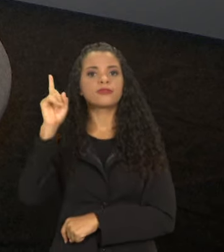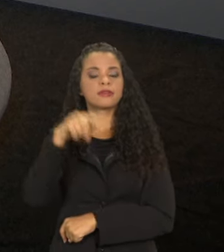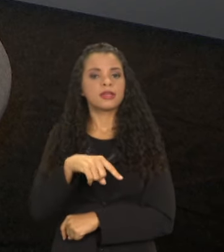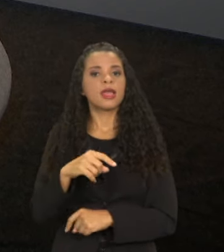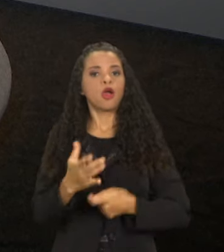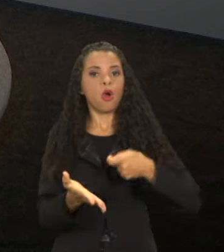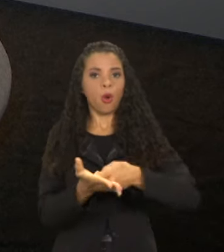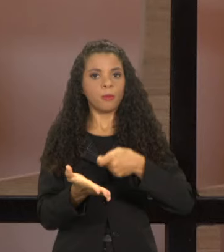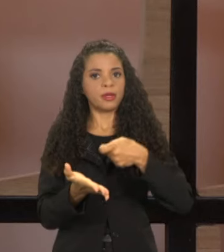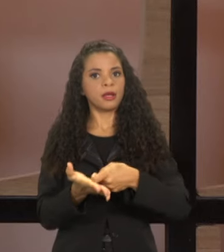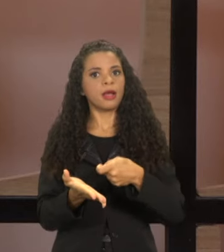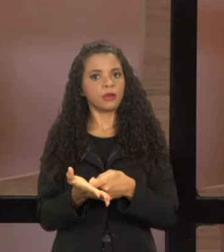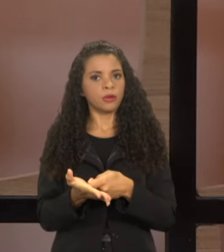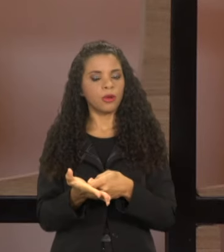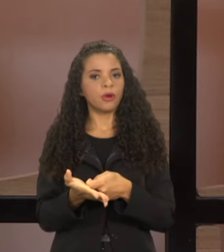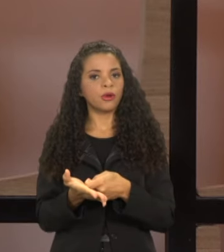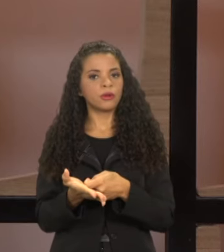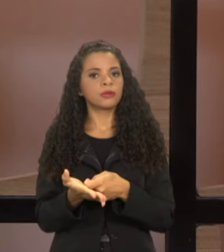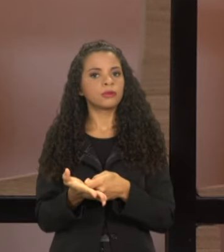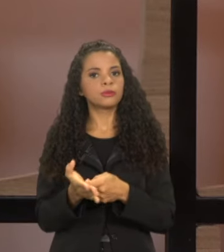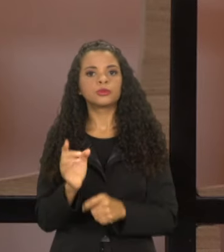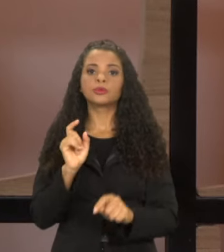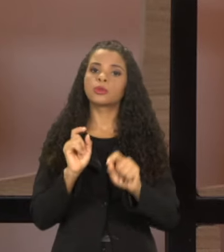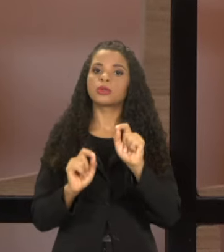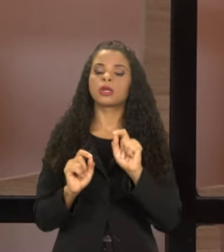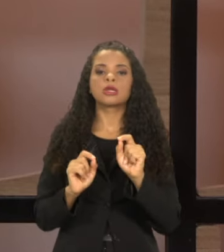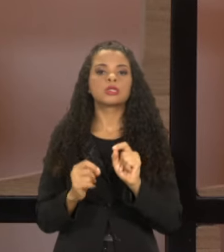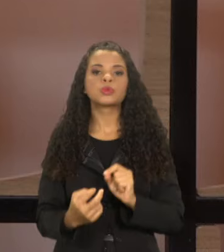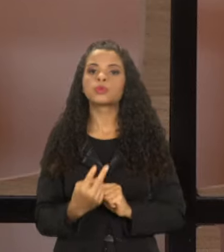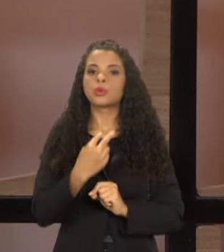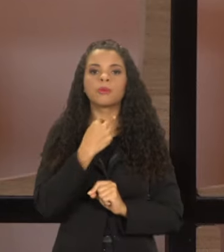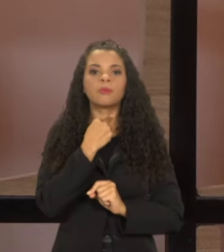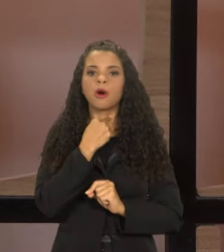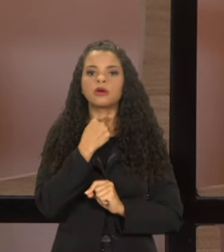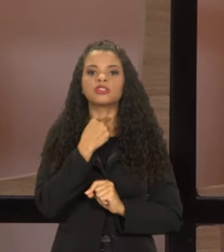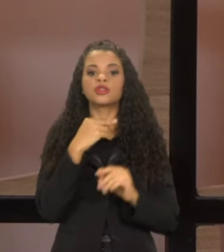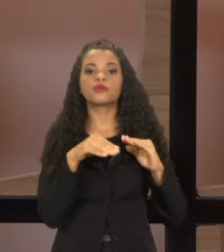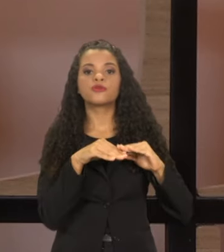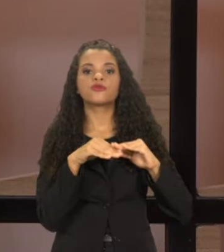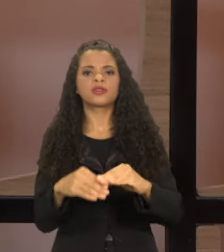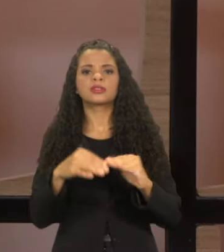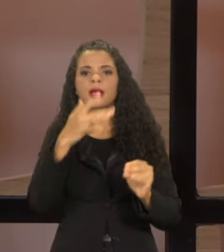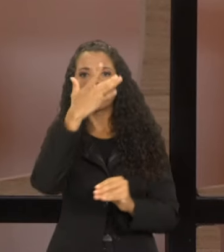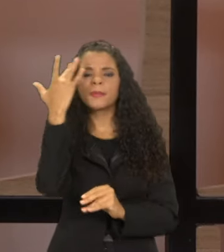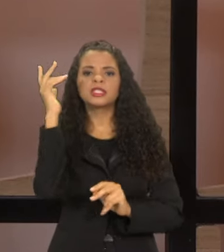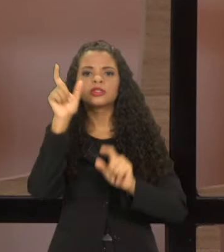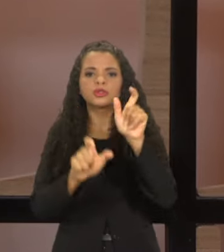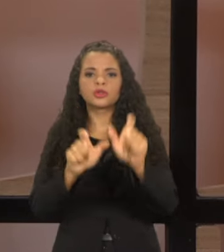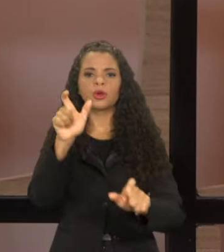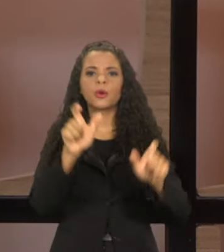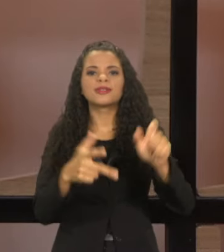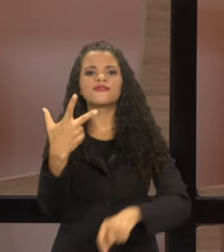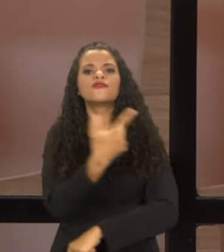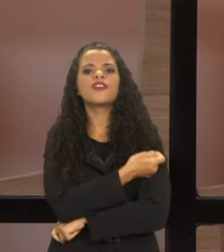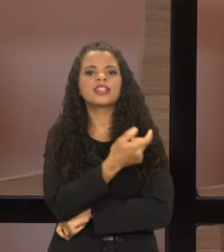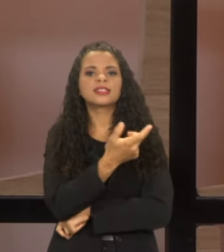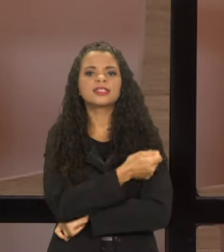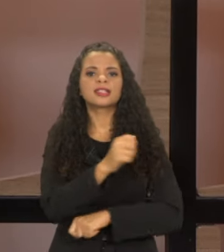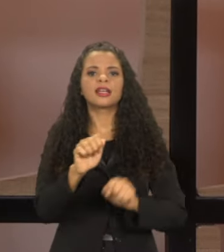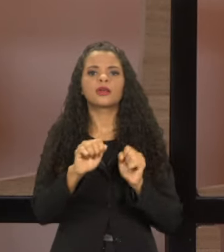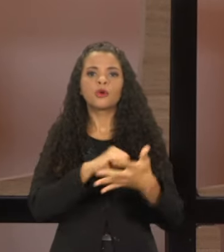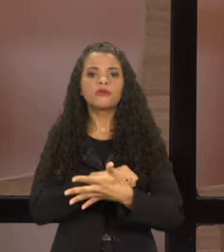obrigatória, portanto, em que não é possível que se force as pessoas a se vacinarem contra a Covid, mas ela é